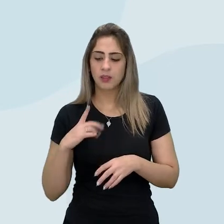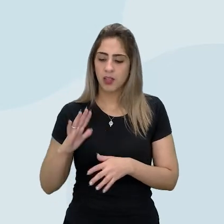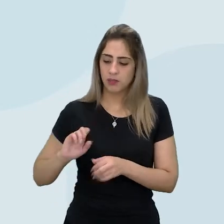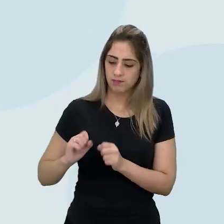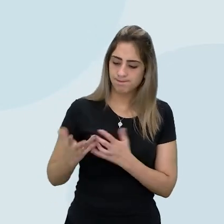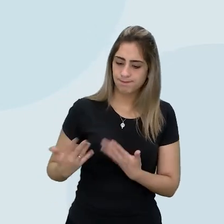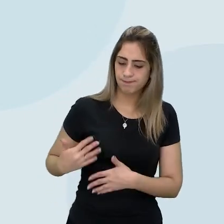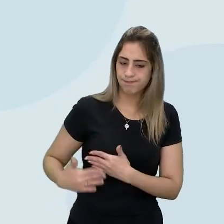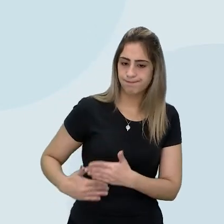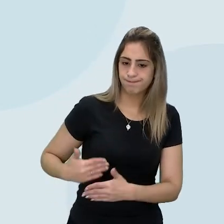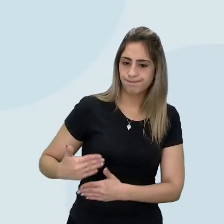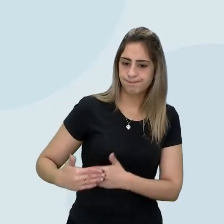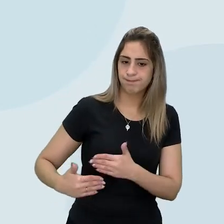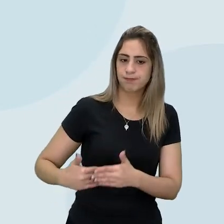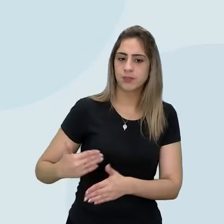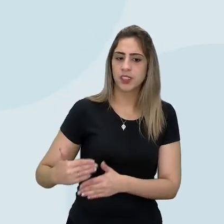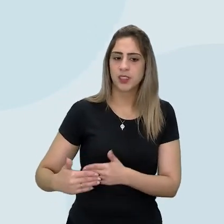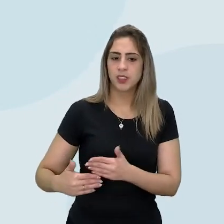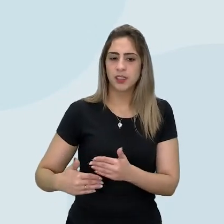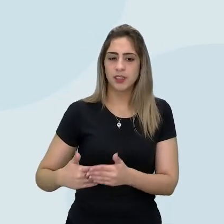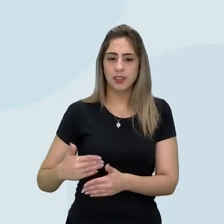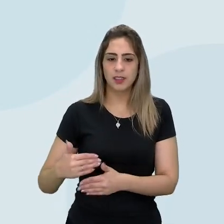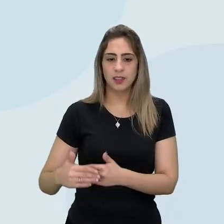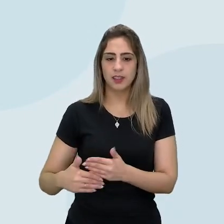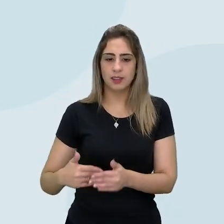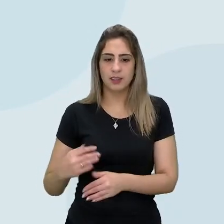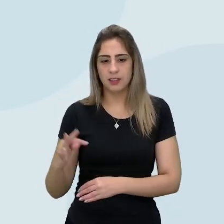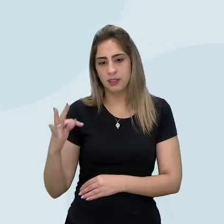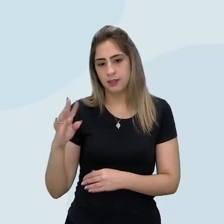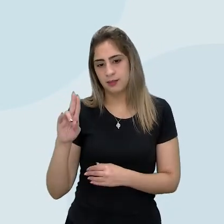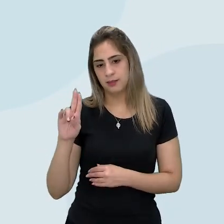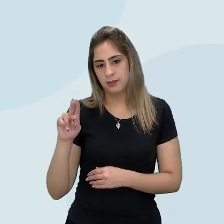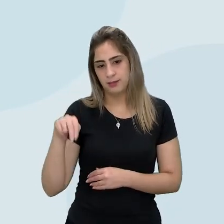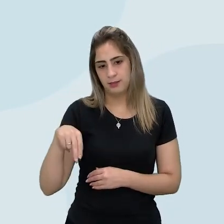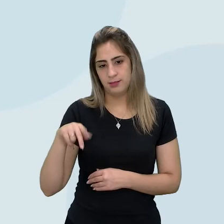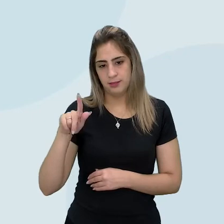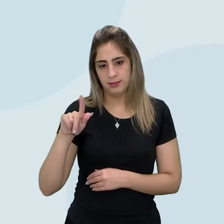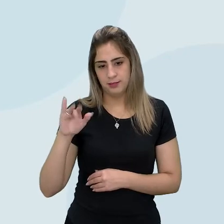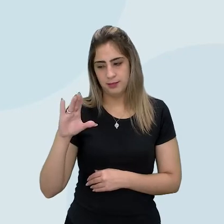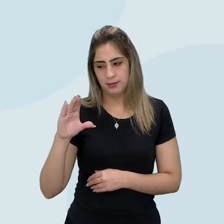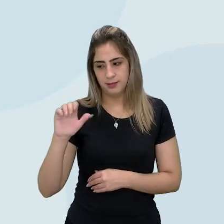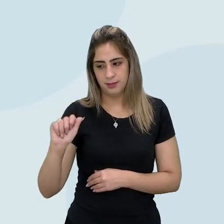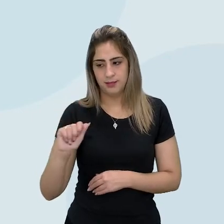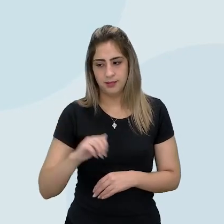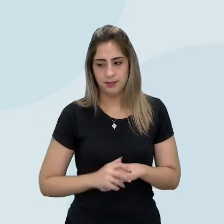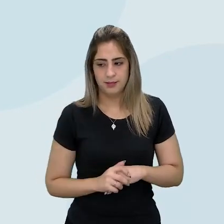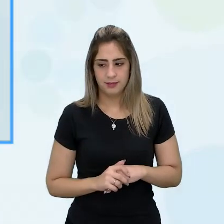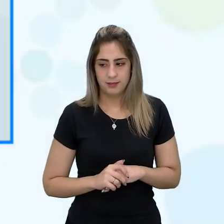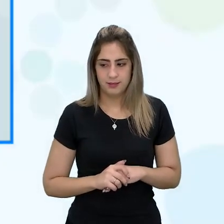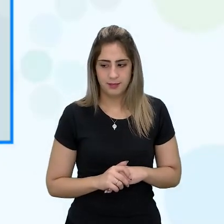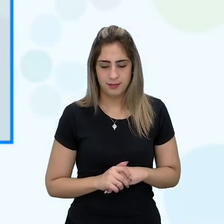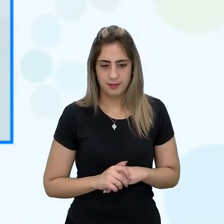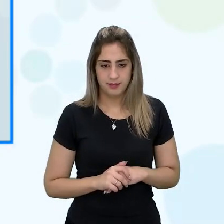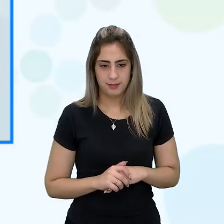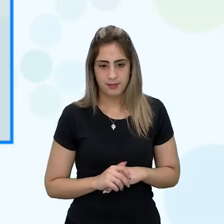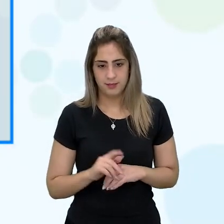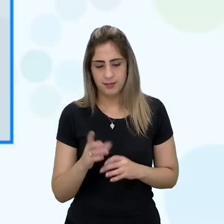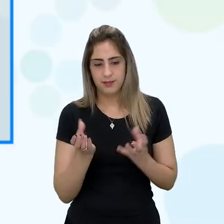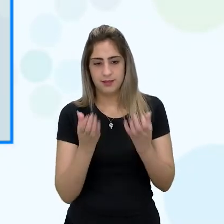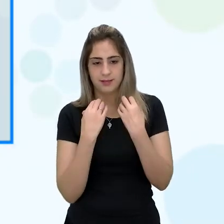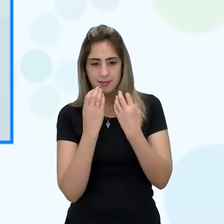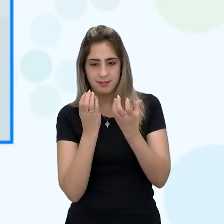agindo como fungicidas, principalmente, olha só, para plantações de tabaco e para plantações de